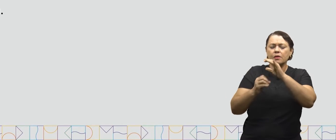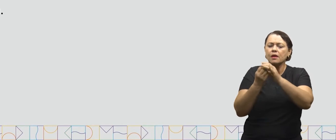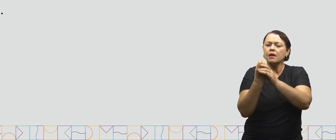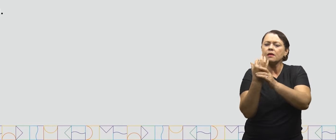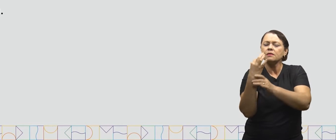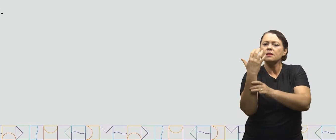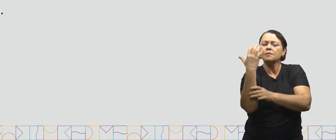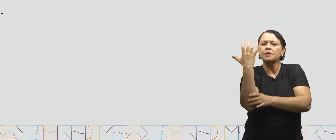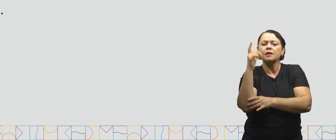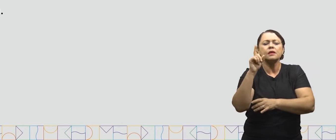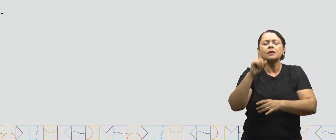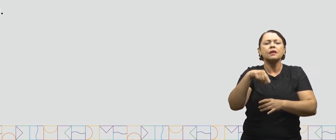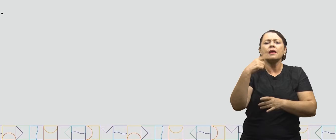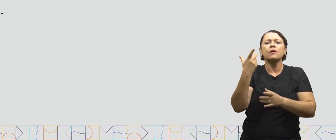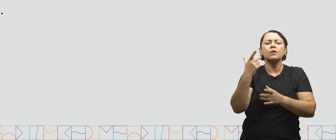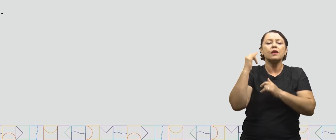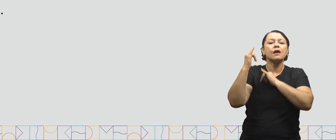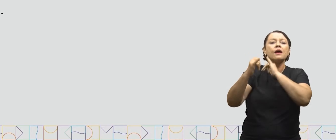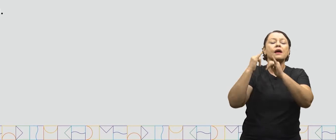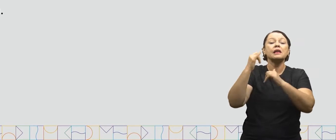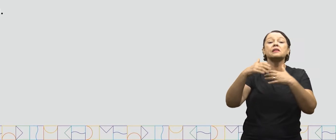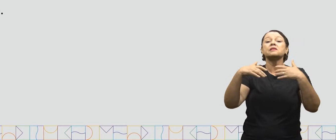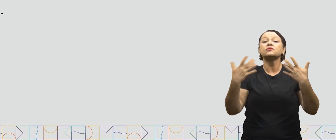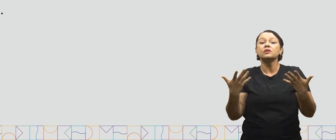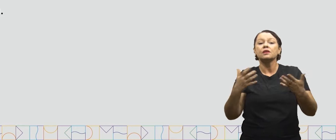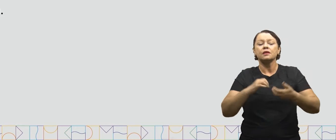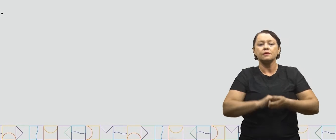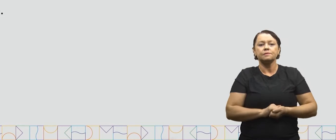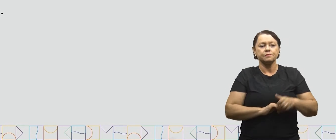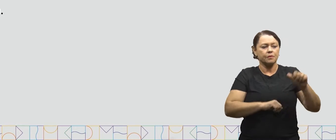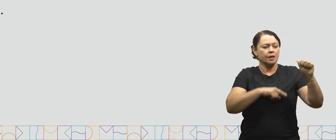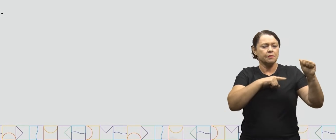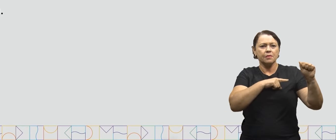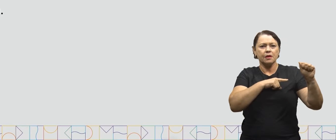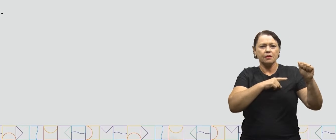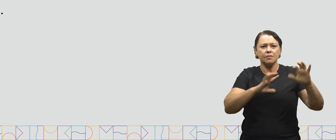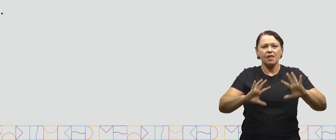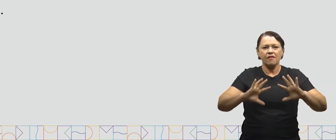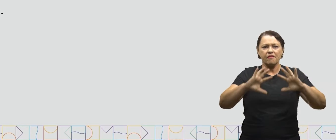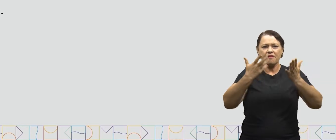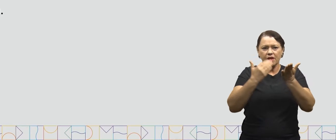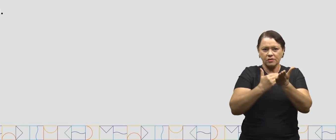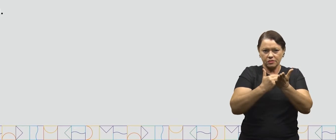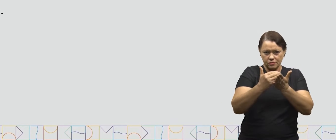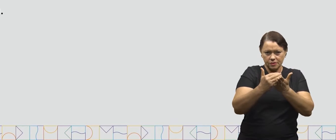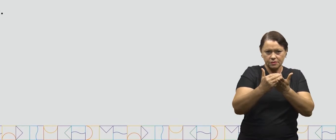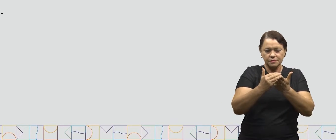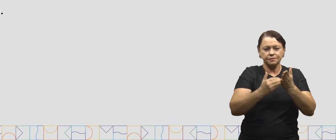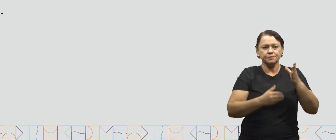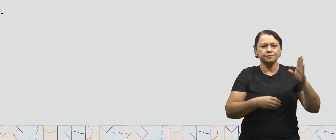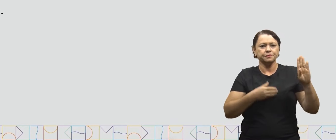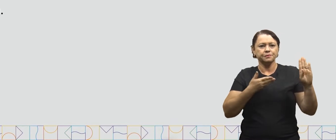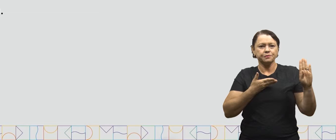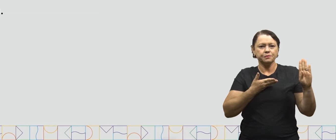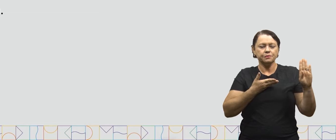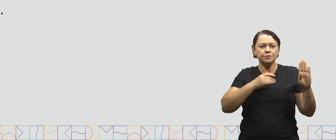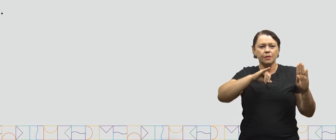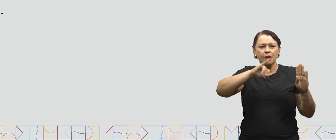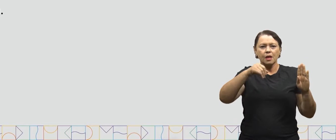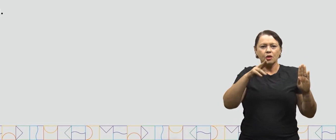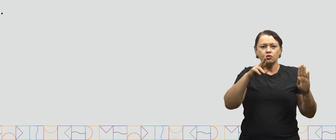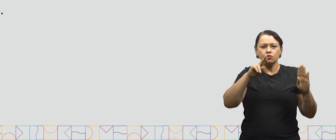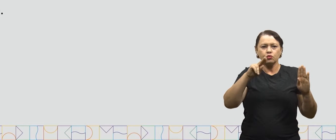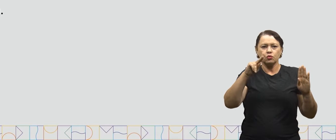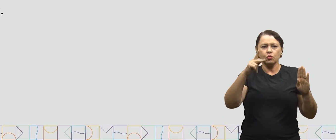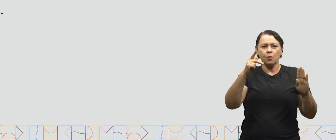daria origem ao... Alternativa A, rito de iniciação. Alternativa B,